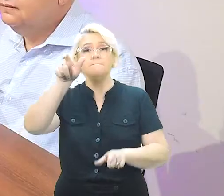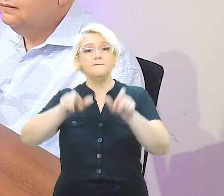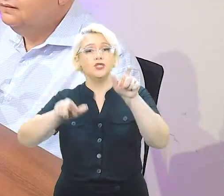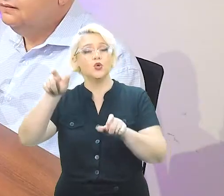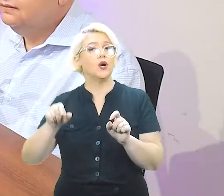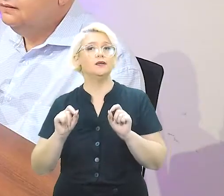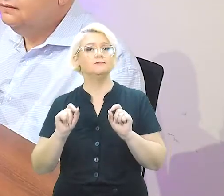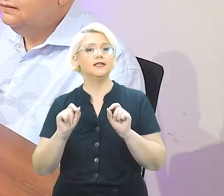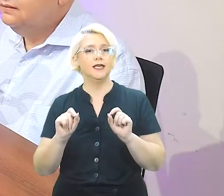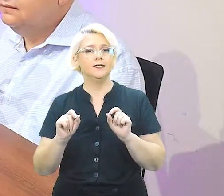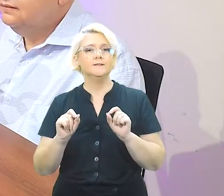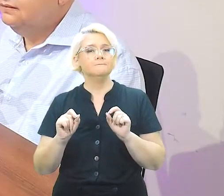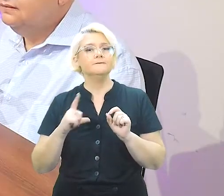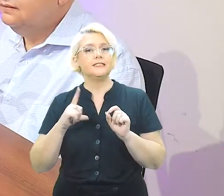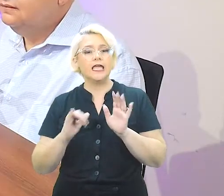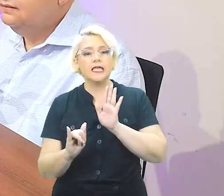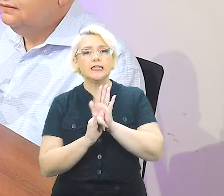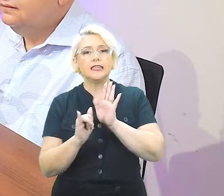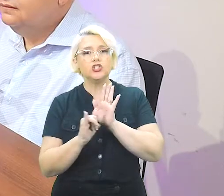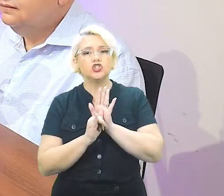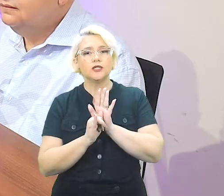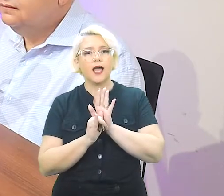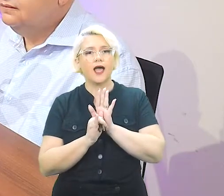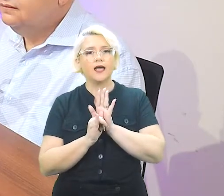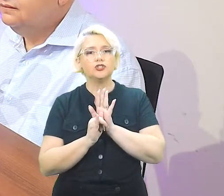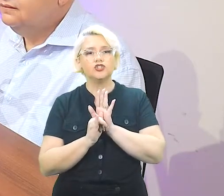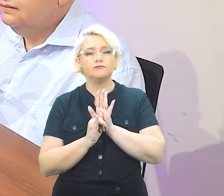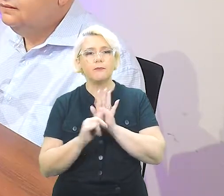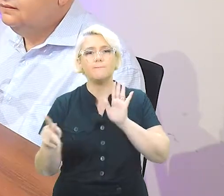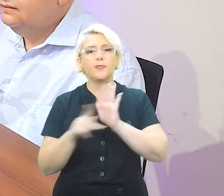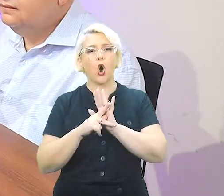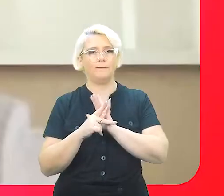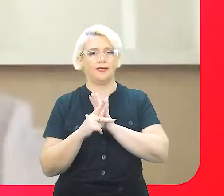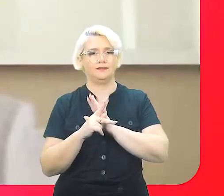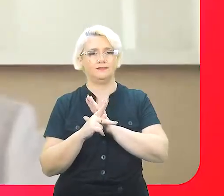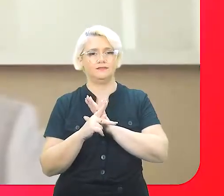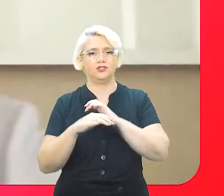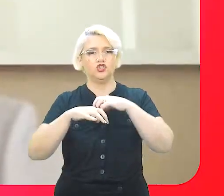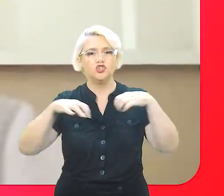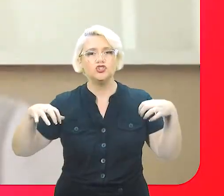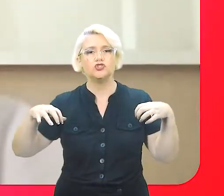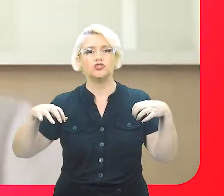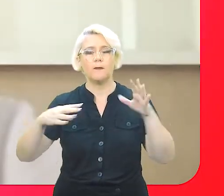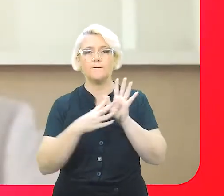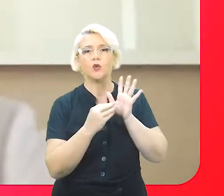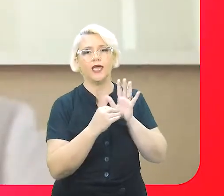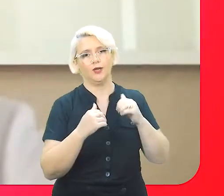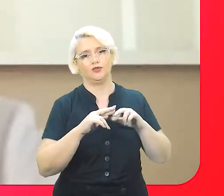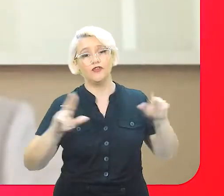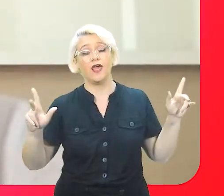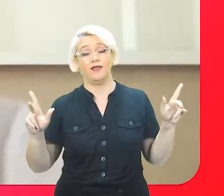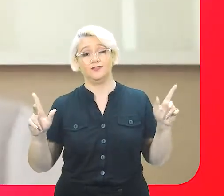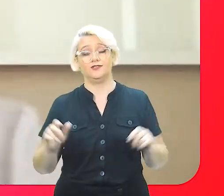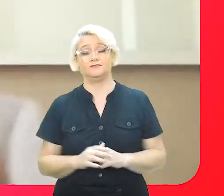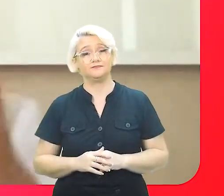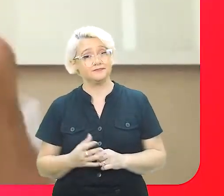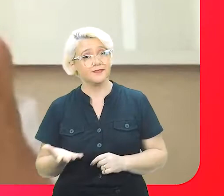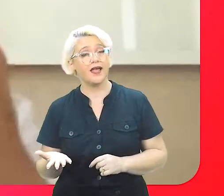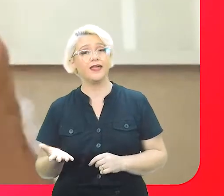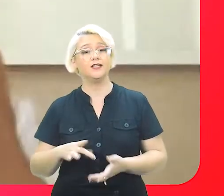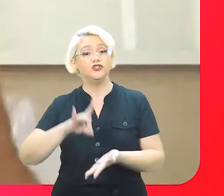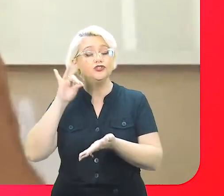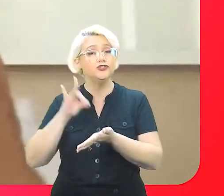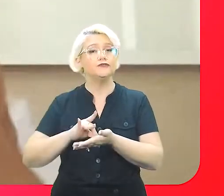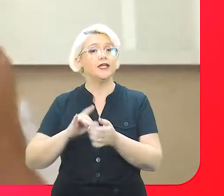pessoas que tinham uma identidade fixada naquele modelo. E que isso,